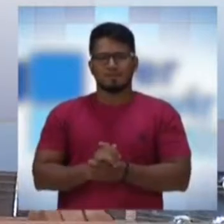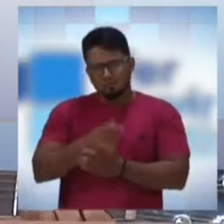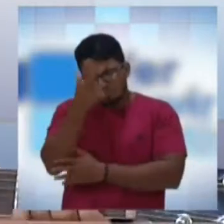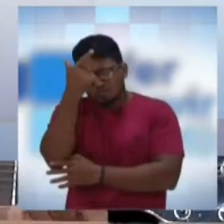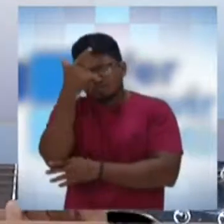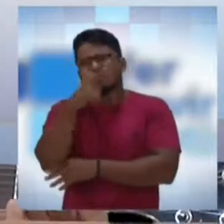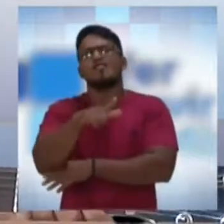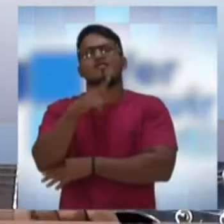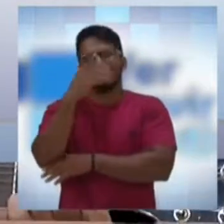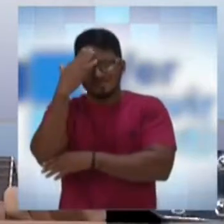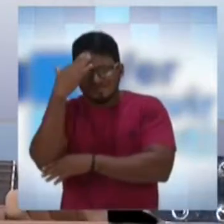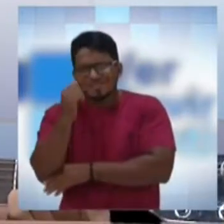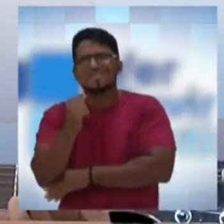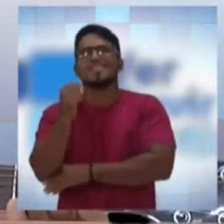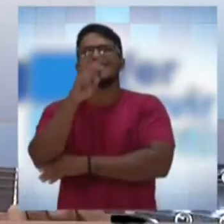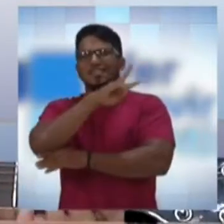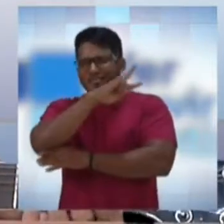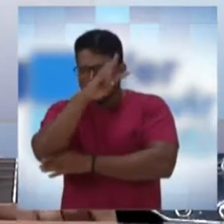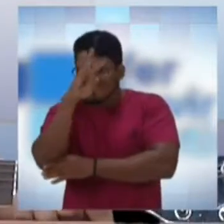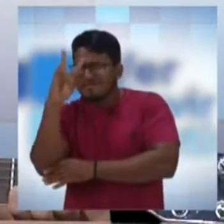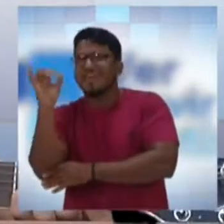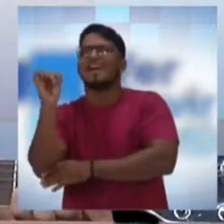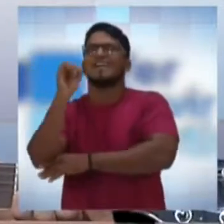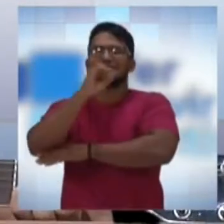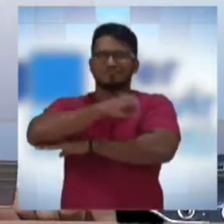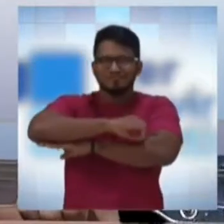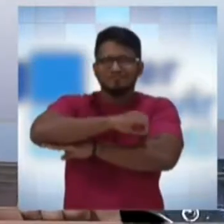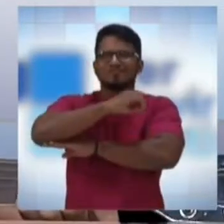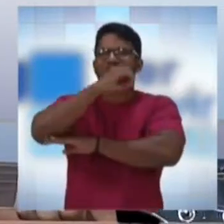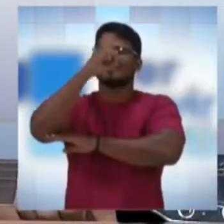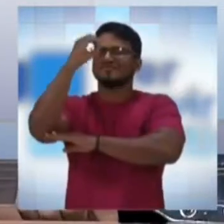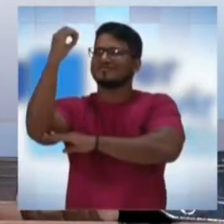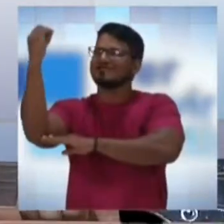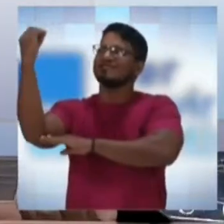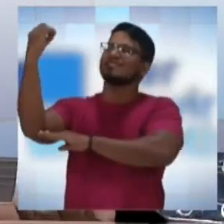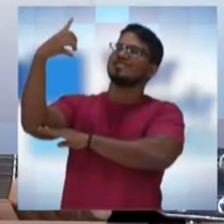Mais uma vez eu